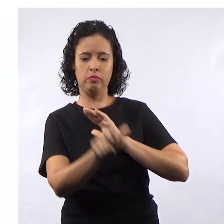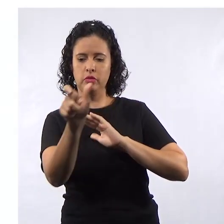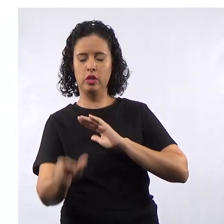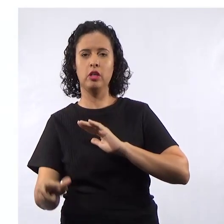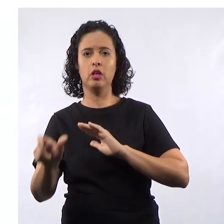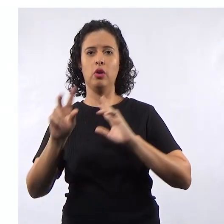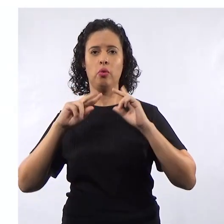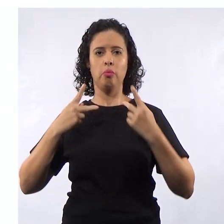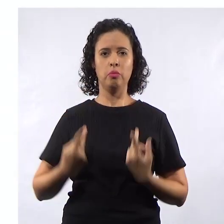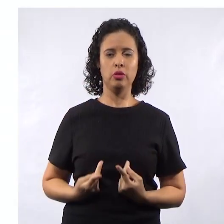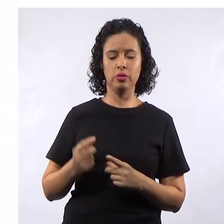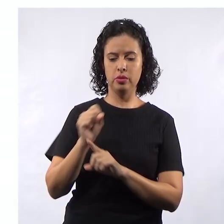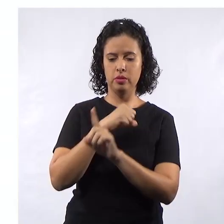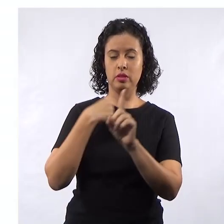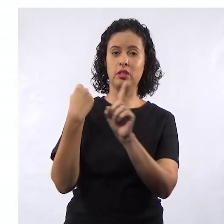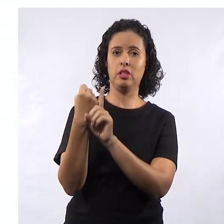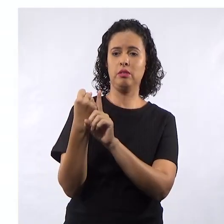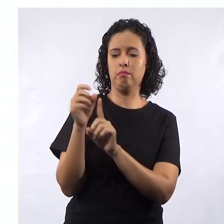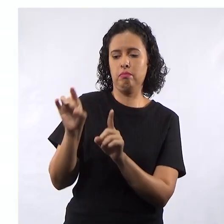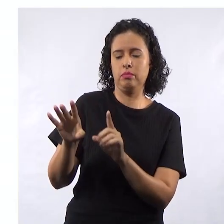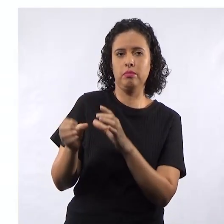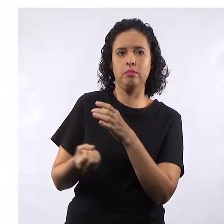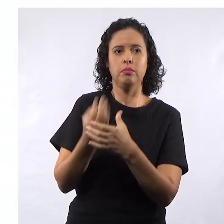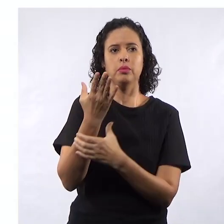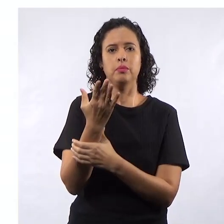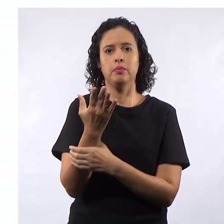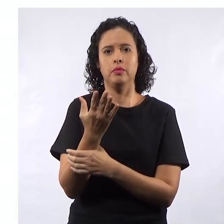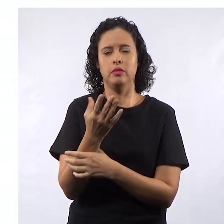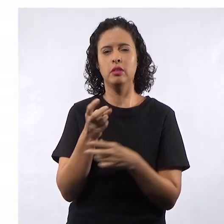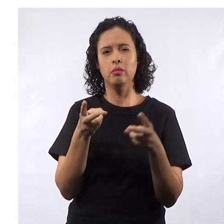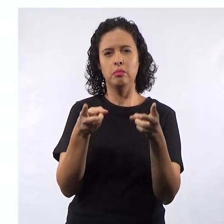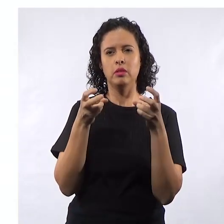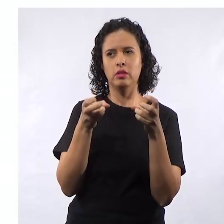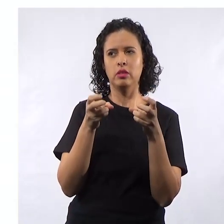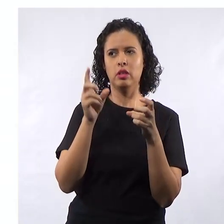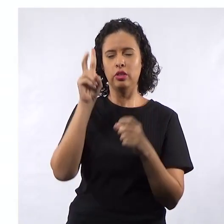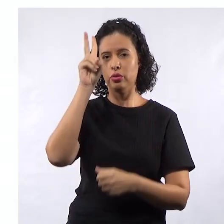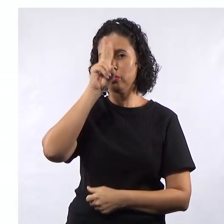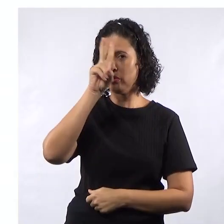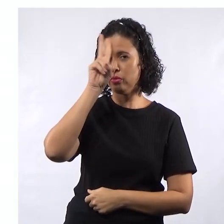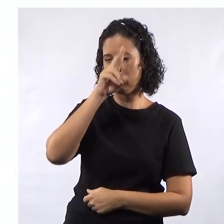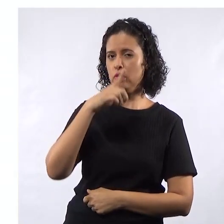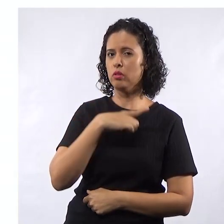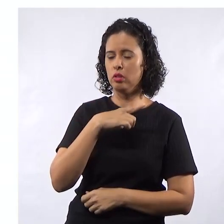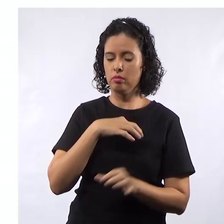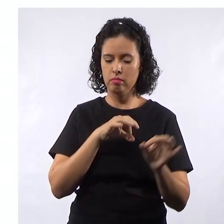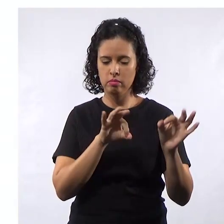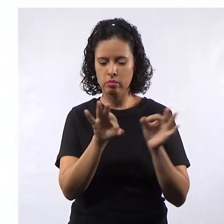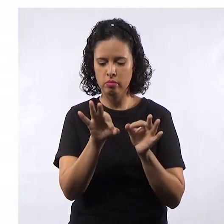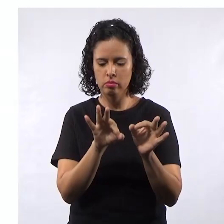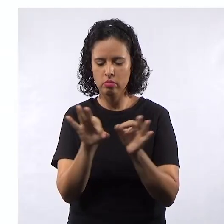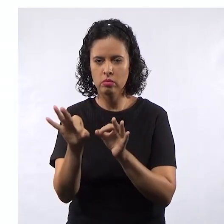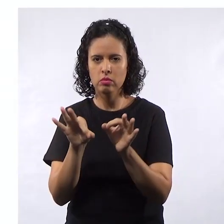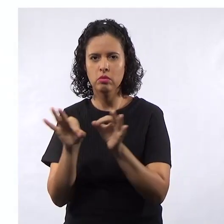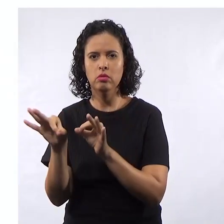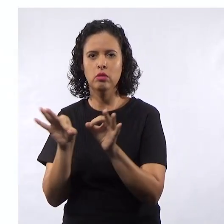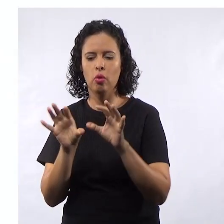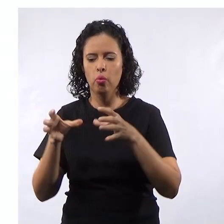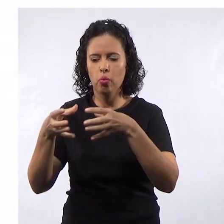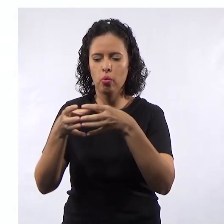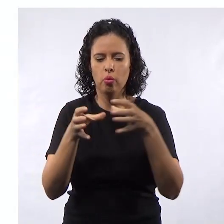própria natureza social. Se vocês forem estudar história, vocês vão ver que existe sim uma organização do ser